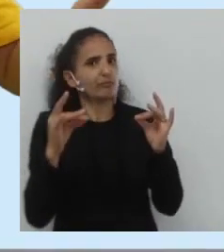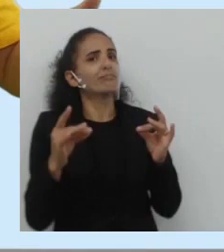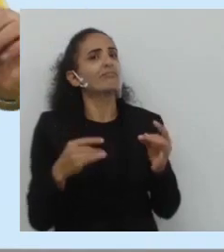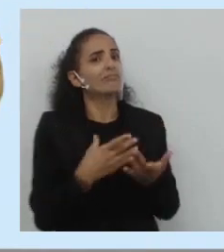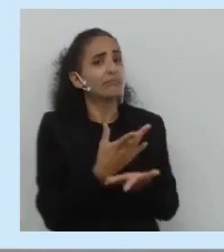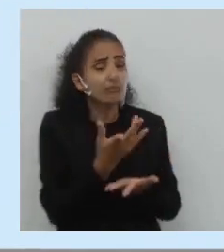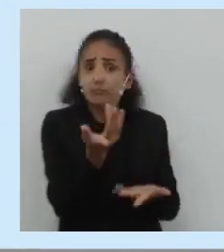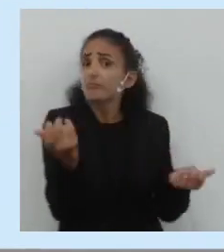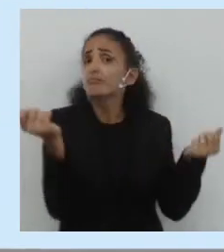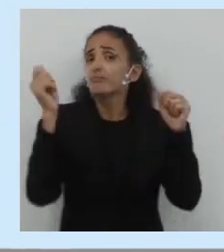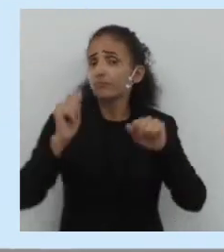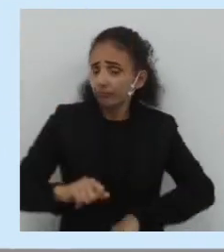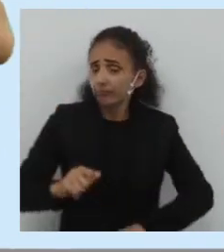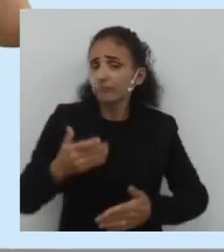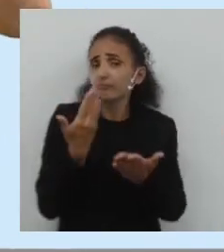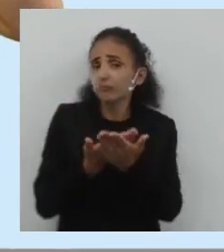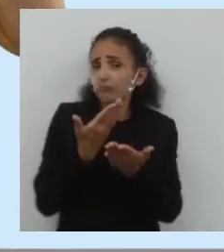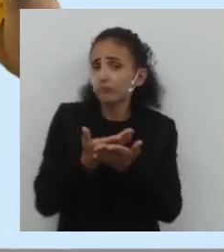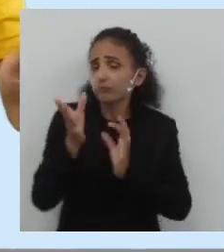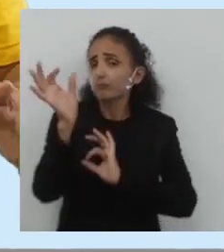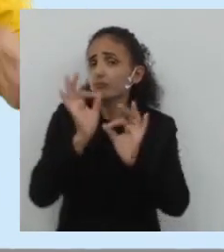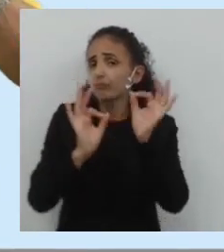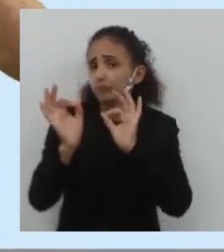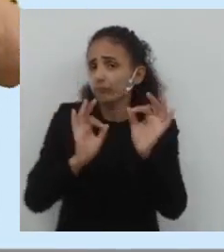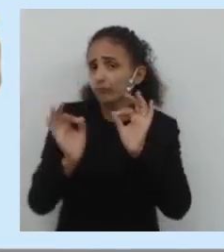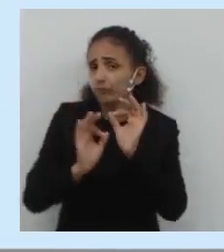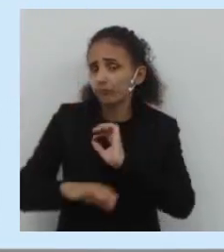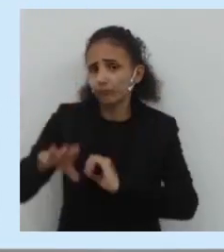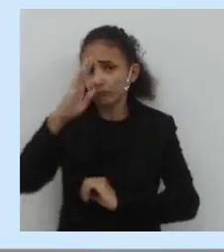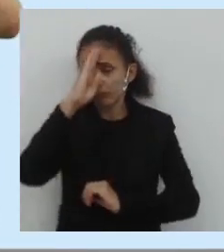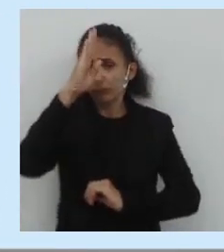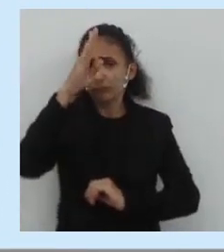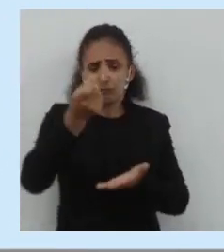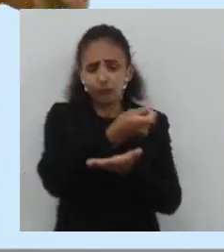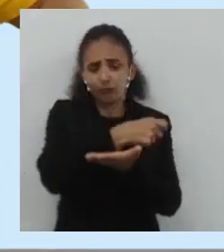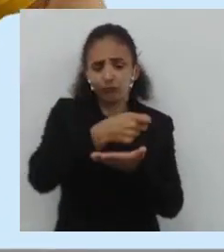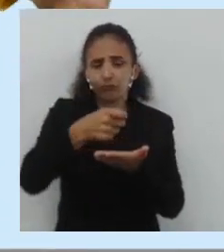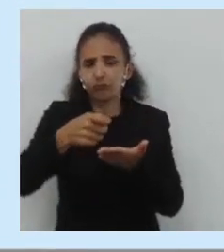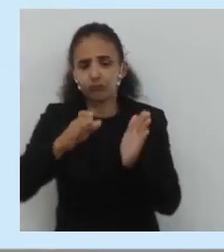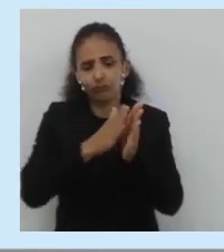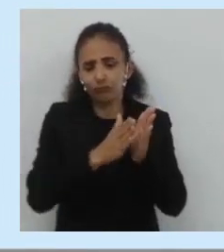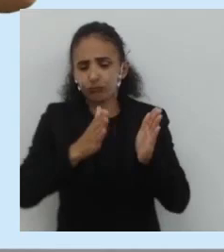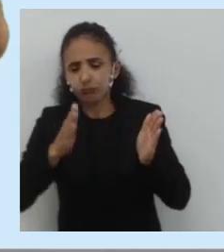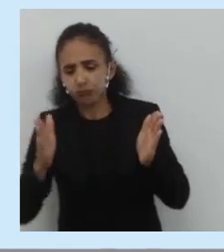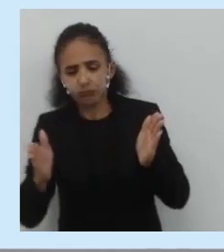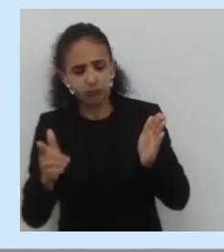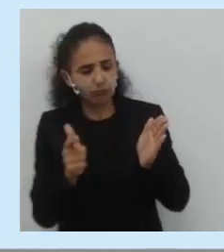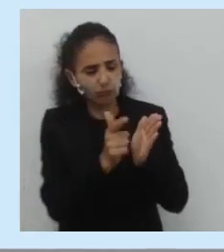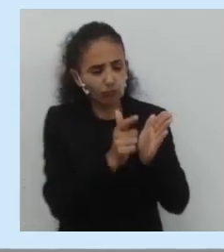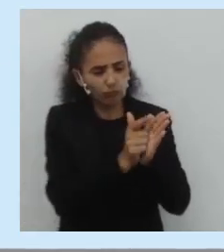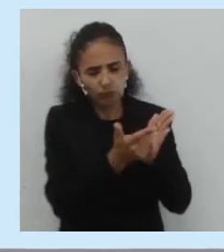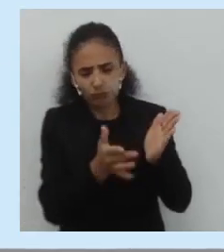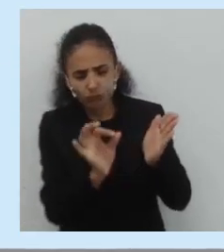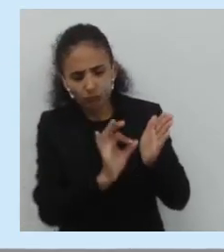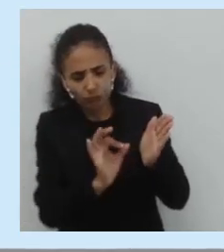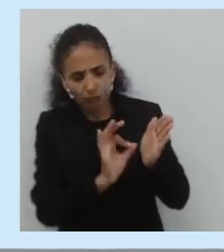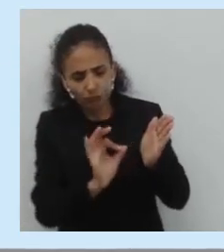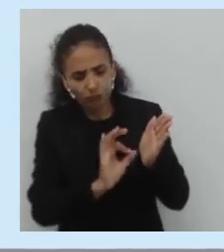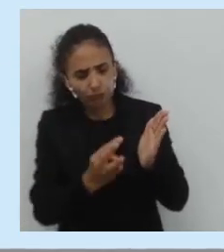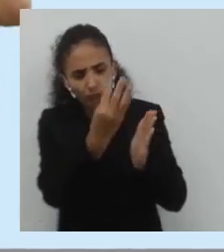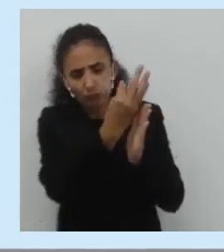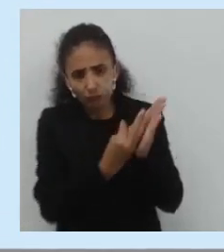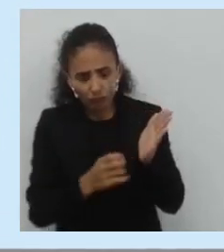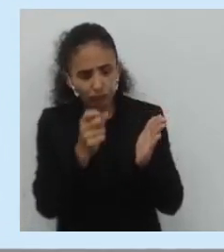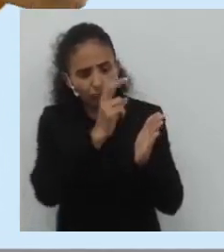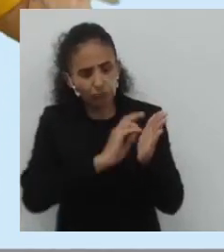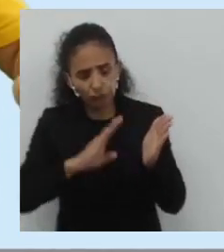uma tomada de nota, tirar os pontos principais, escrever ao lado da folha, certo? Da